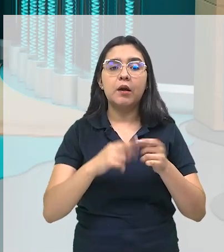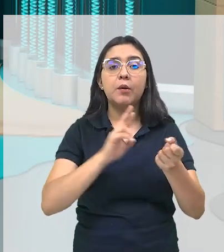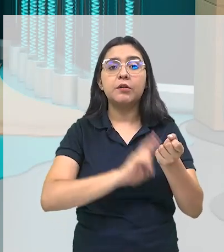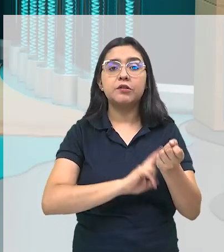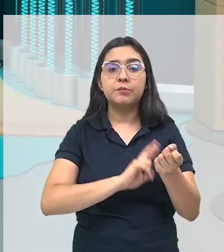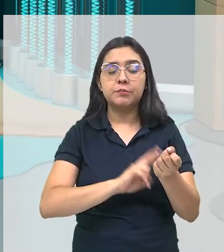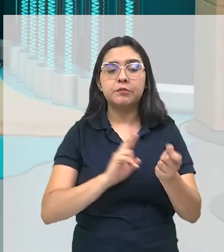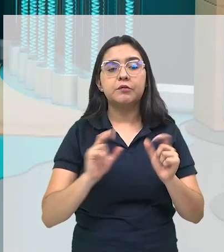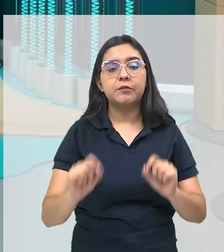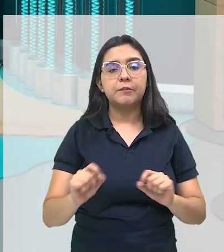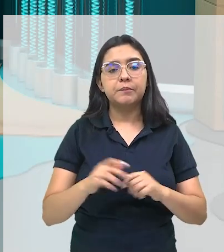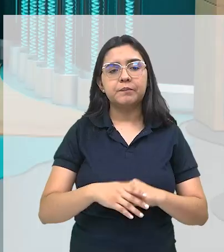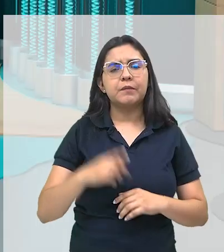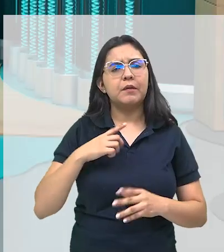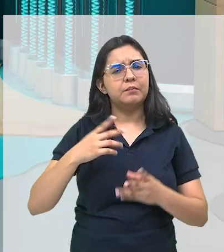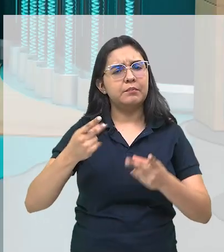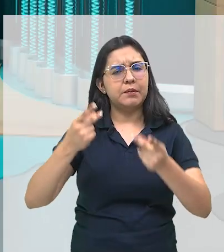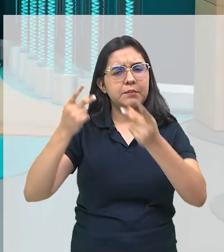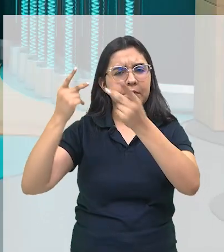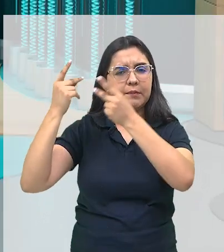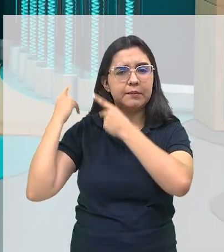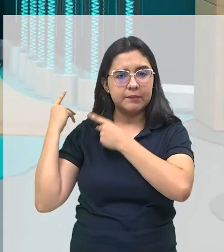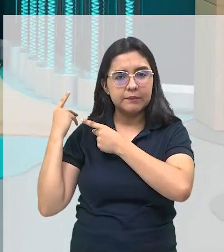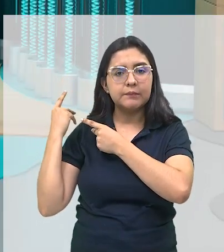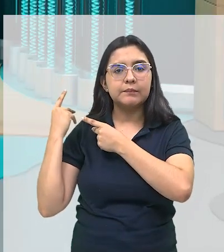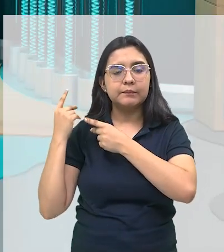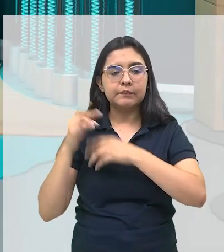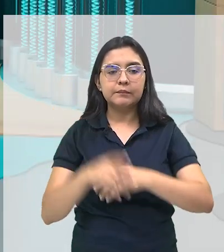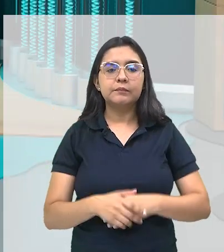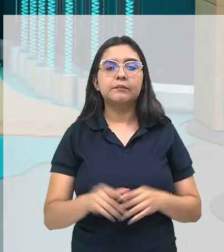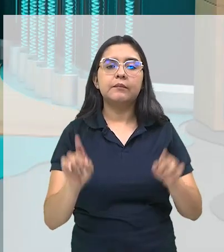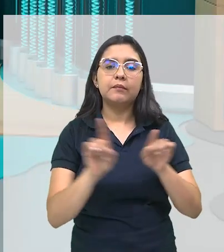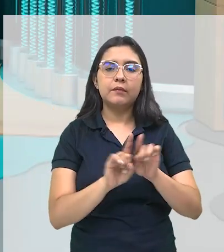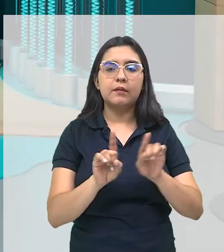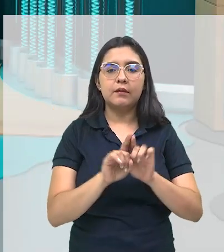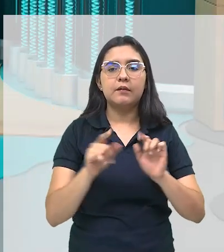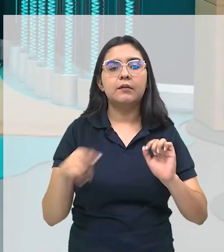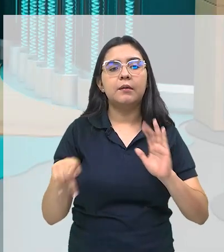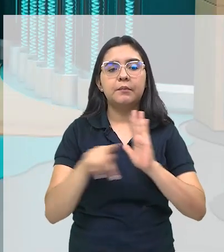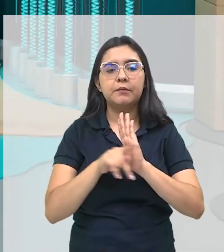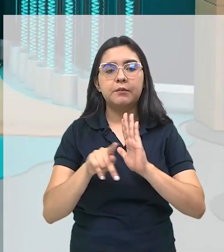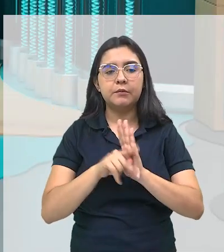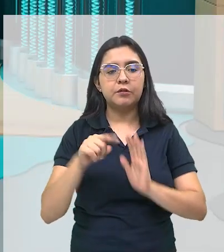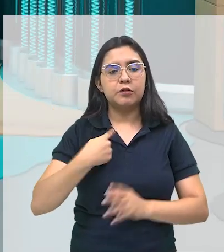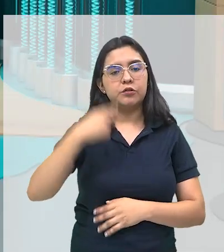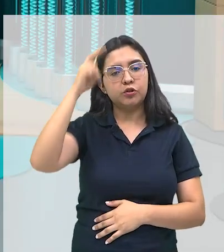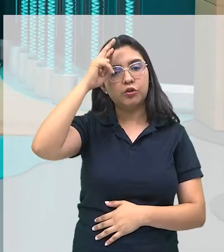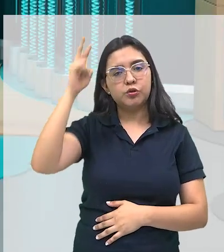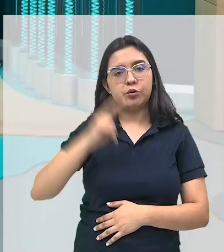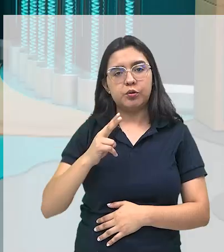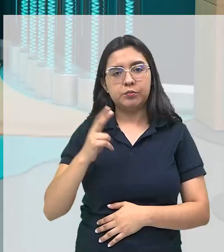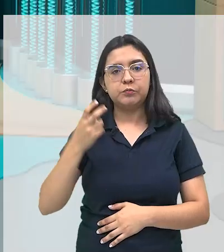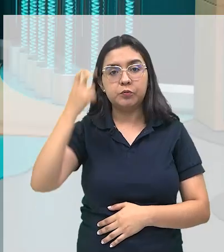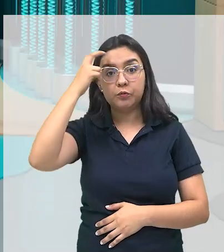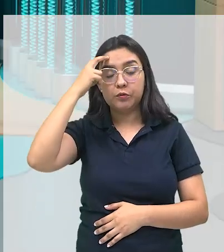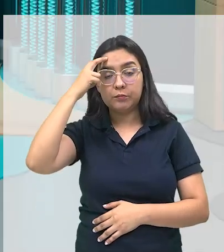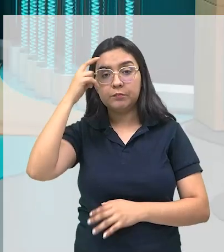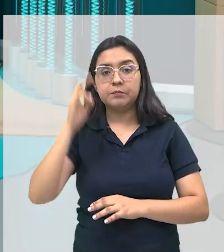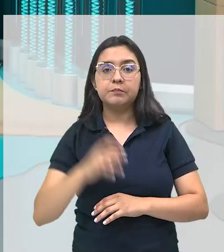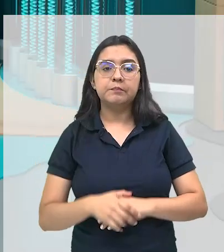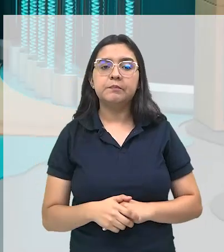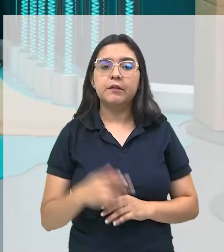mesmo bastante antigo, histórico, faz parte aí do nosso percurso cultural também